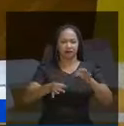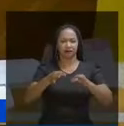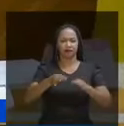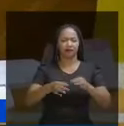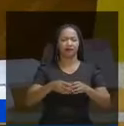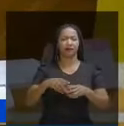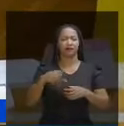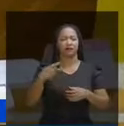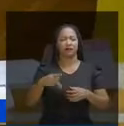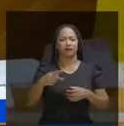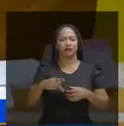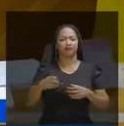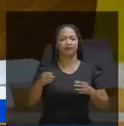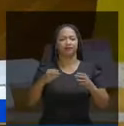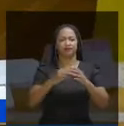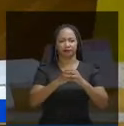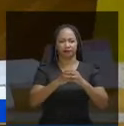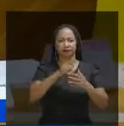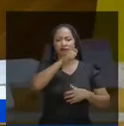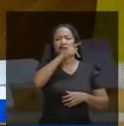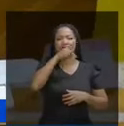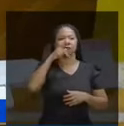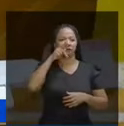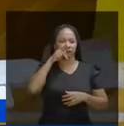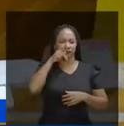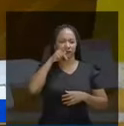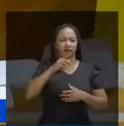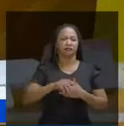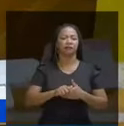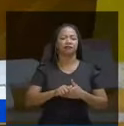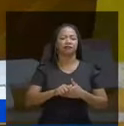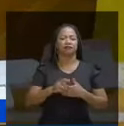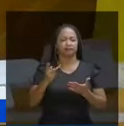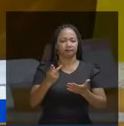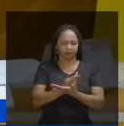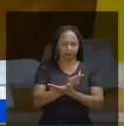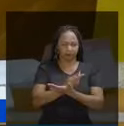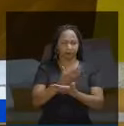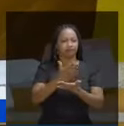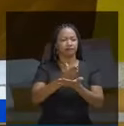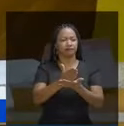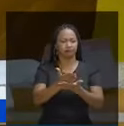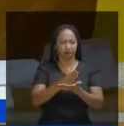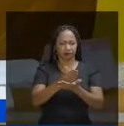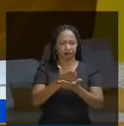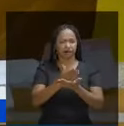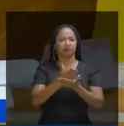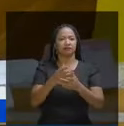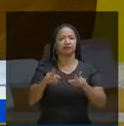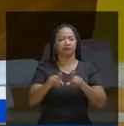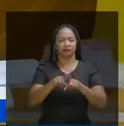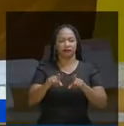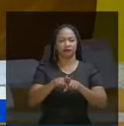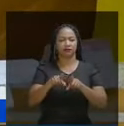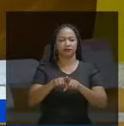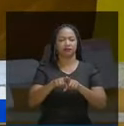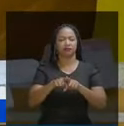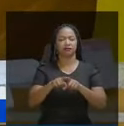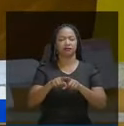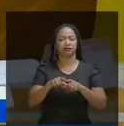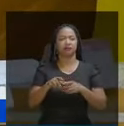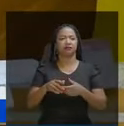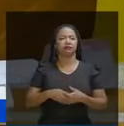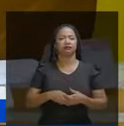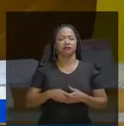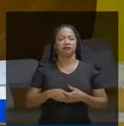parcialmente grisalhos, curtos e traje toga preta. A ser realizada na modalidade híbrida e submeto à